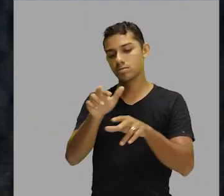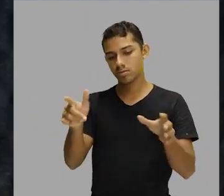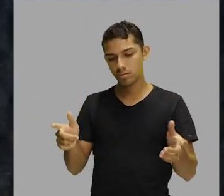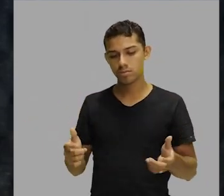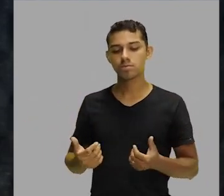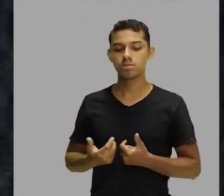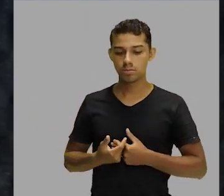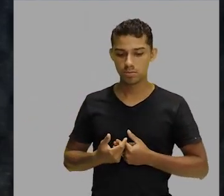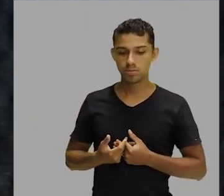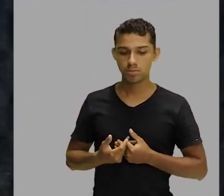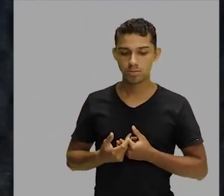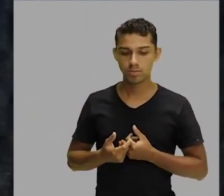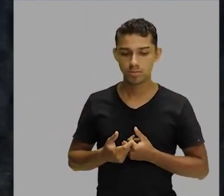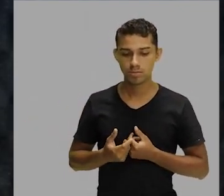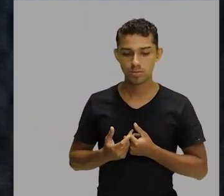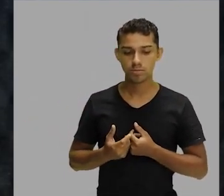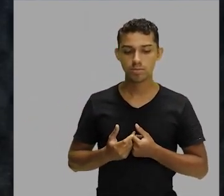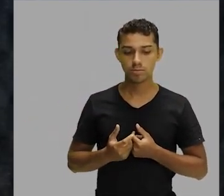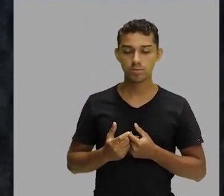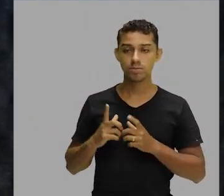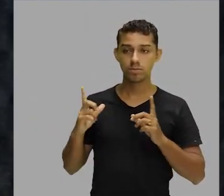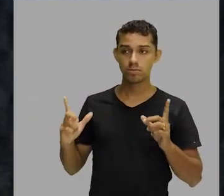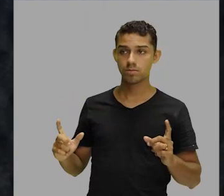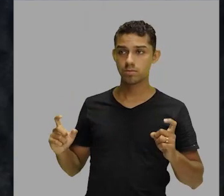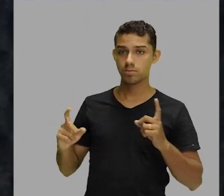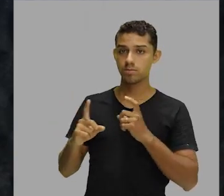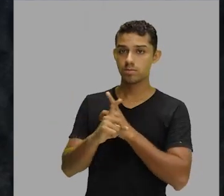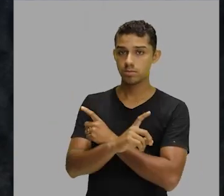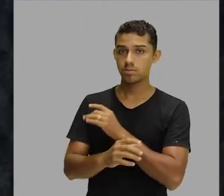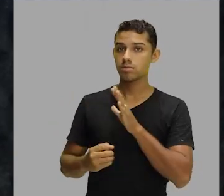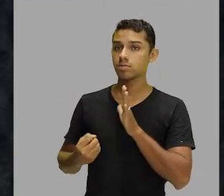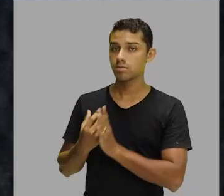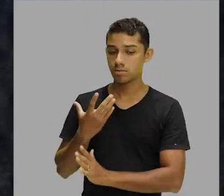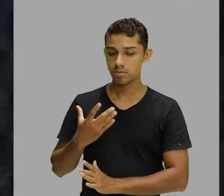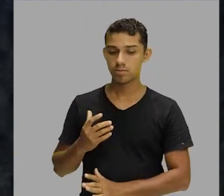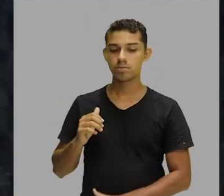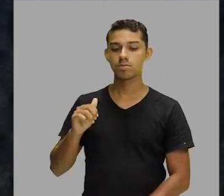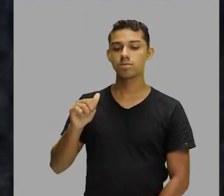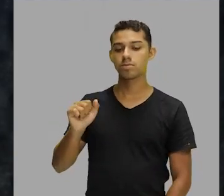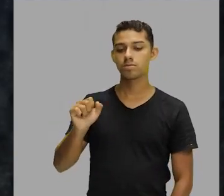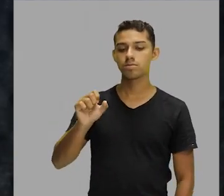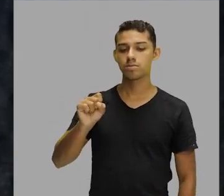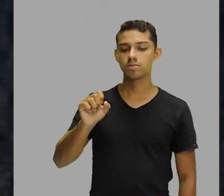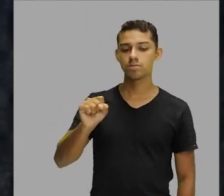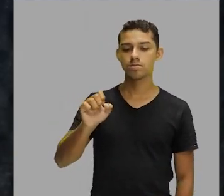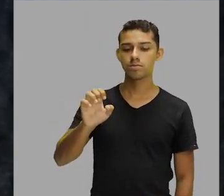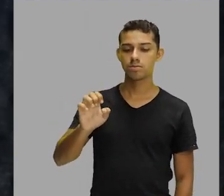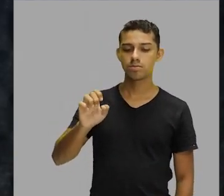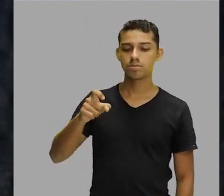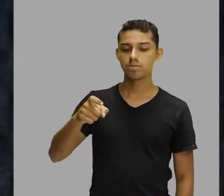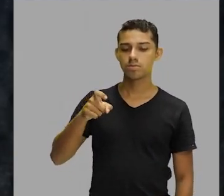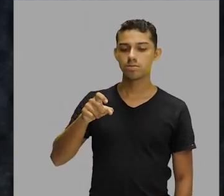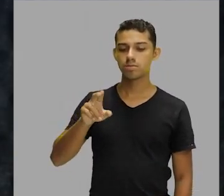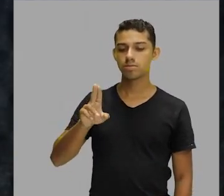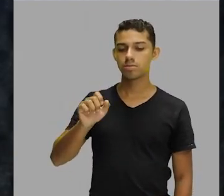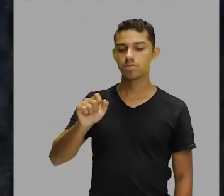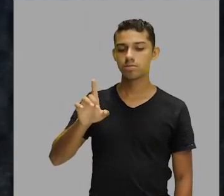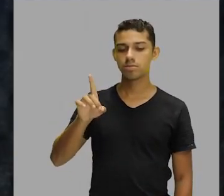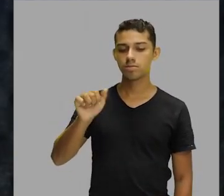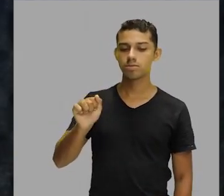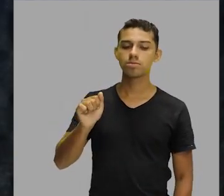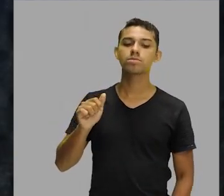se multiplica, a bactéria ela faz a reprodução assexuada. E o que é a reprodução